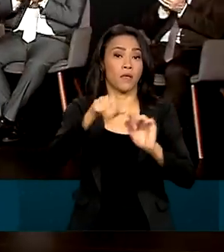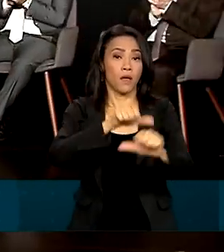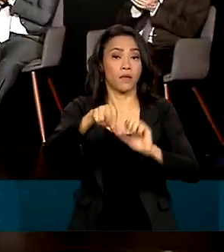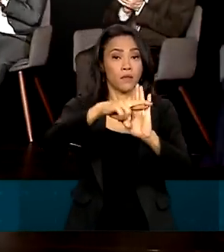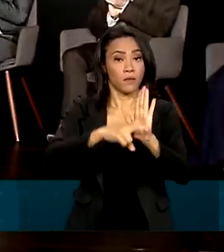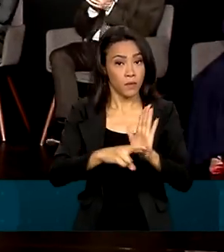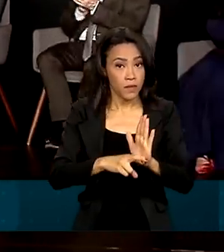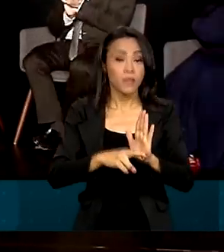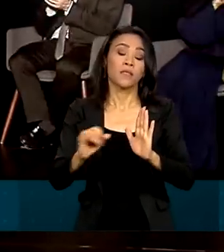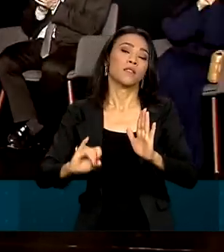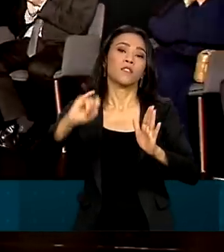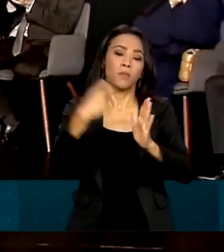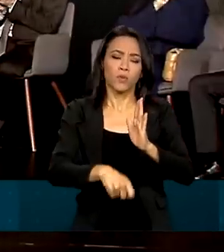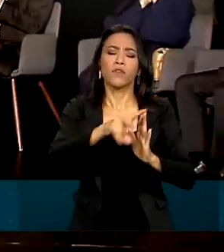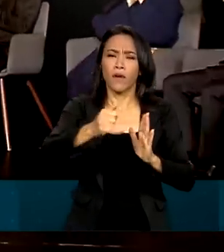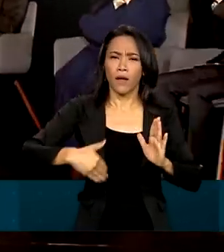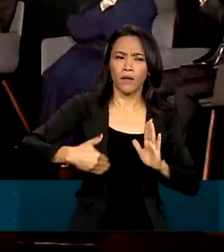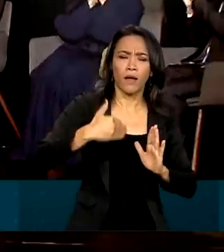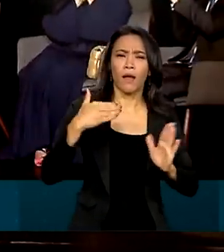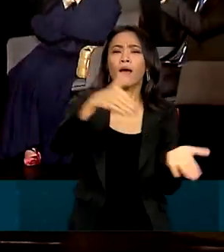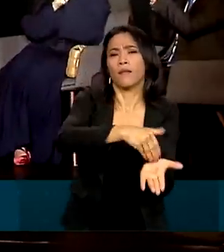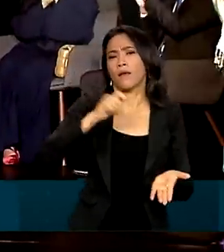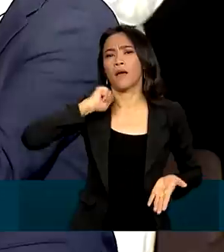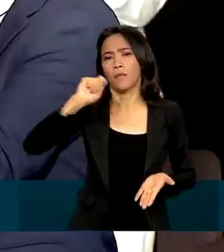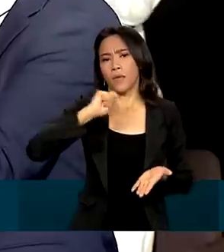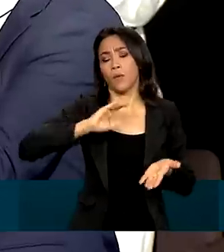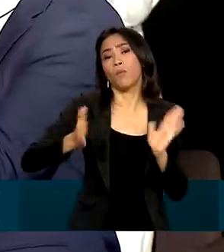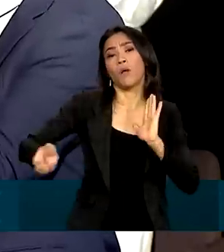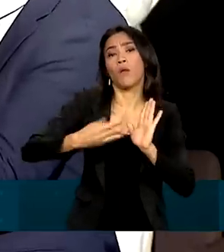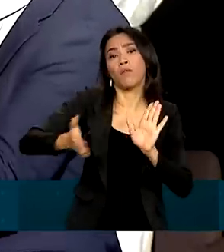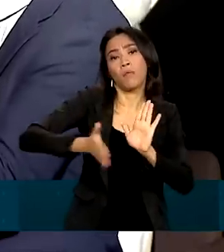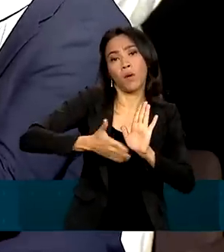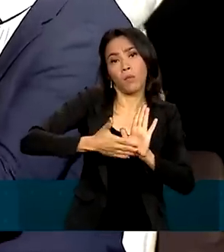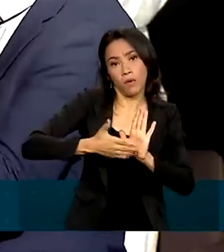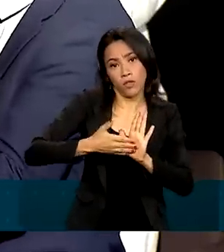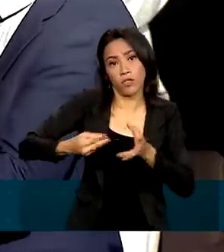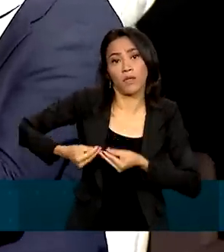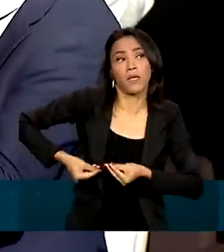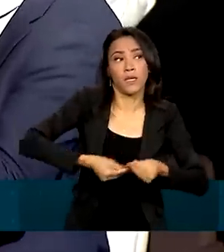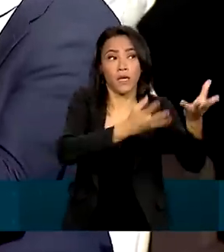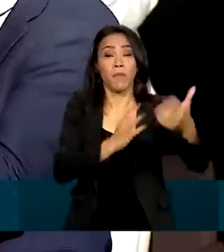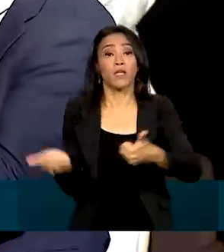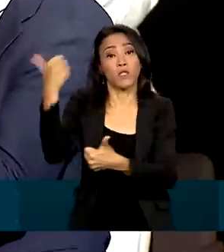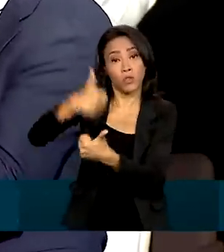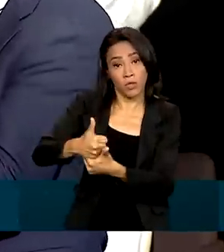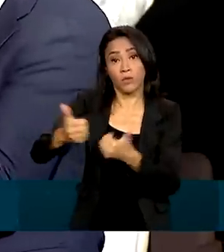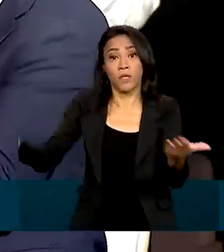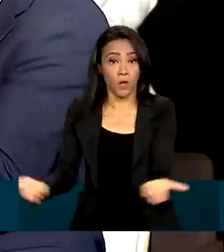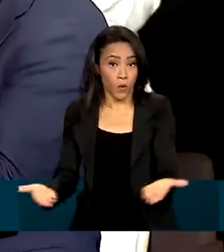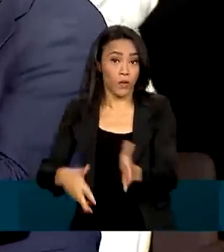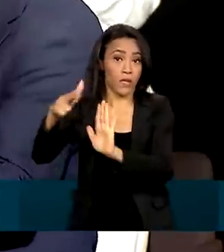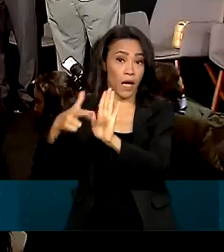que deve enviar ao congresso nacional Até abril a proposta de uma nova Âncora fiscal para substituir a atual